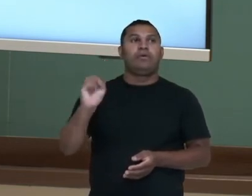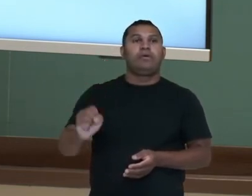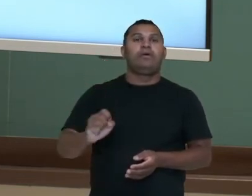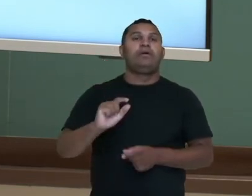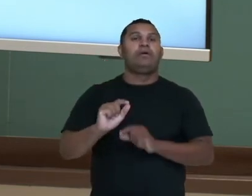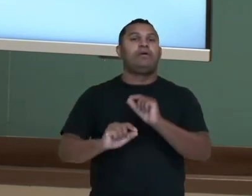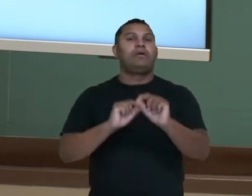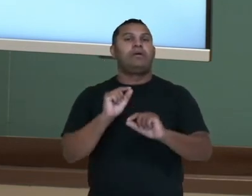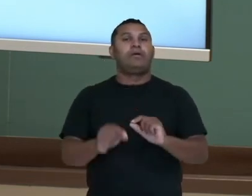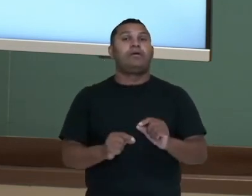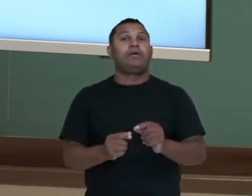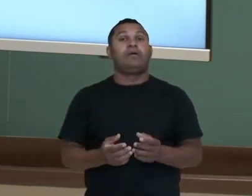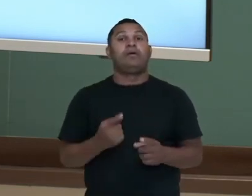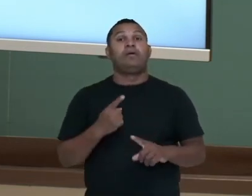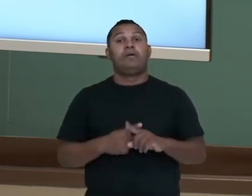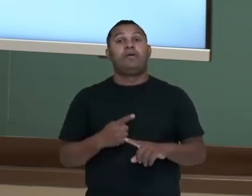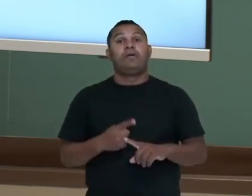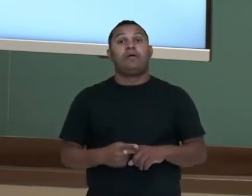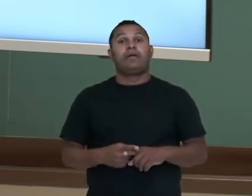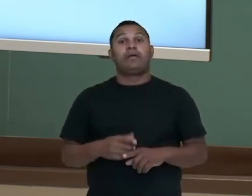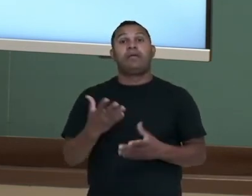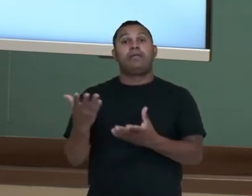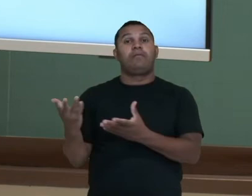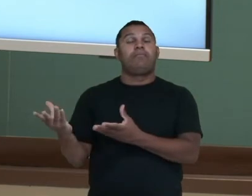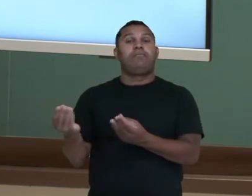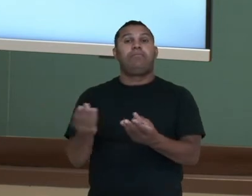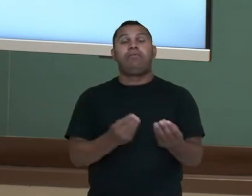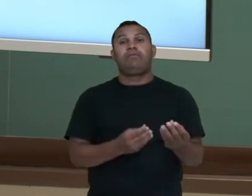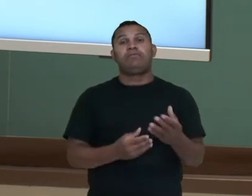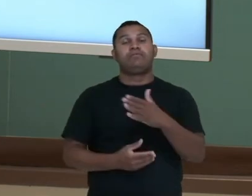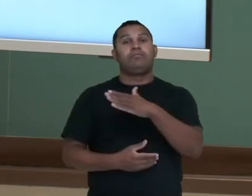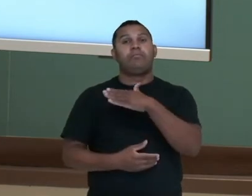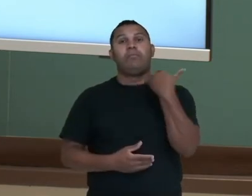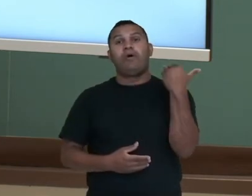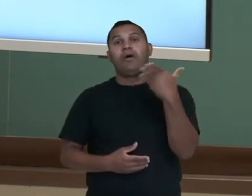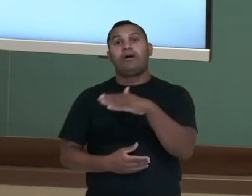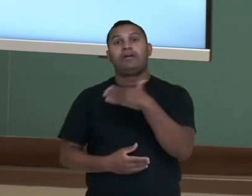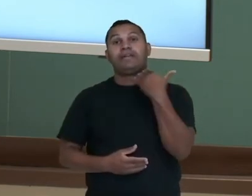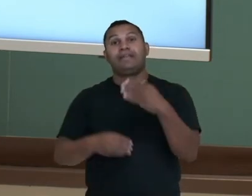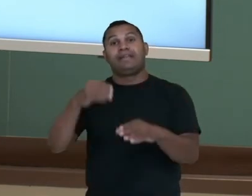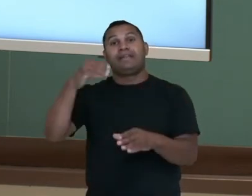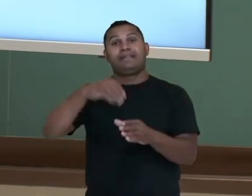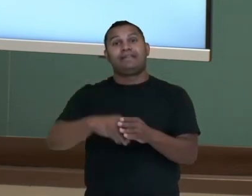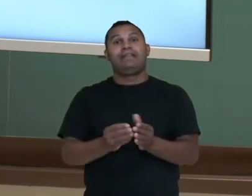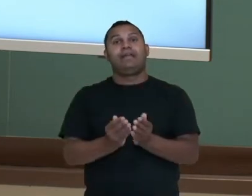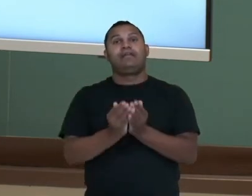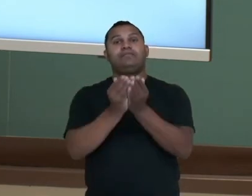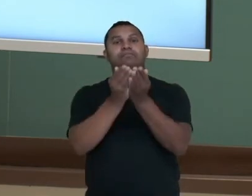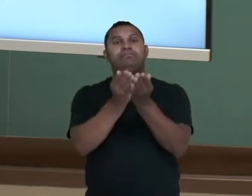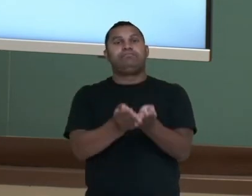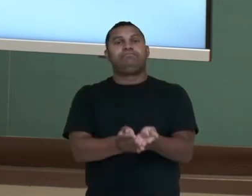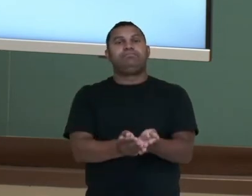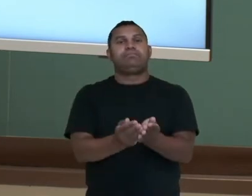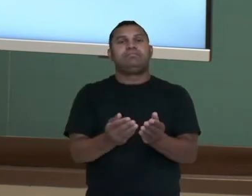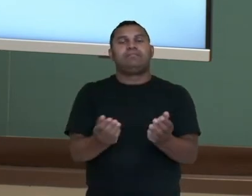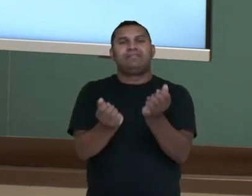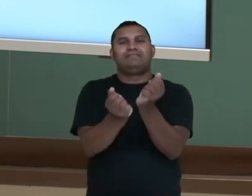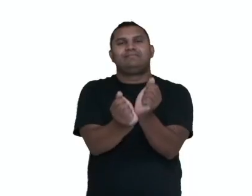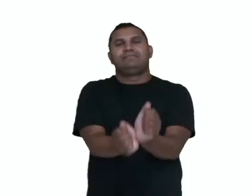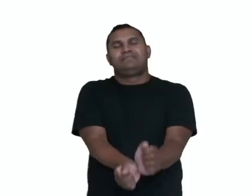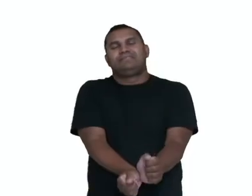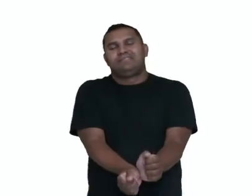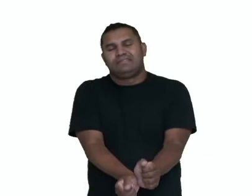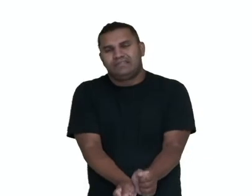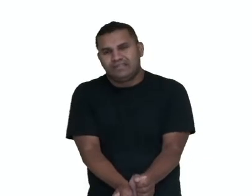grande número de mortes de africanos que ocorriam dentro desse navio pelas más condições de viagem,